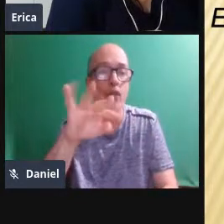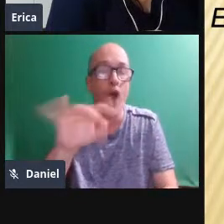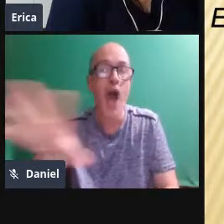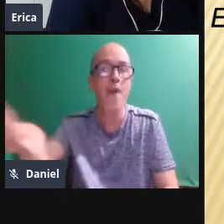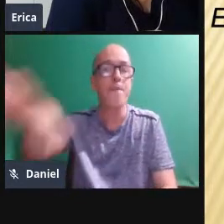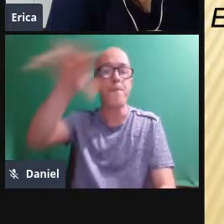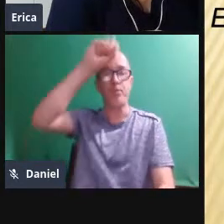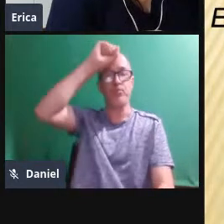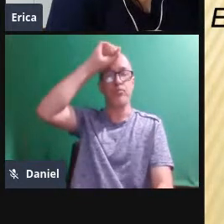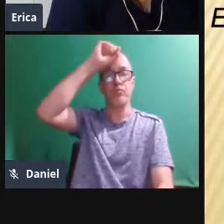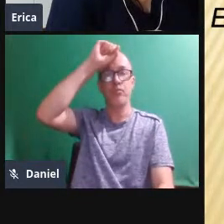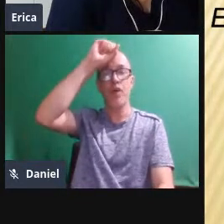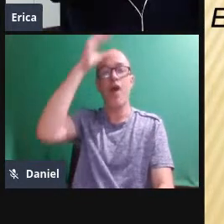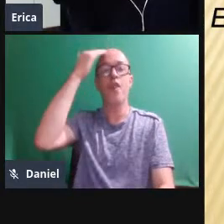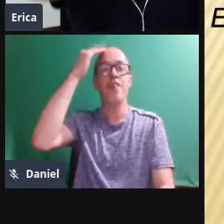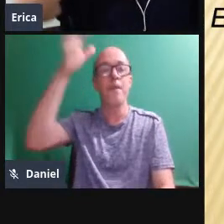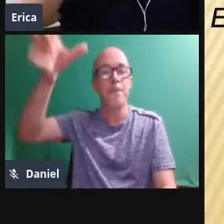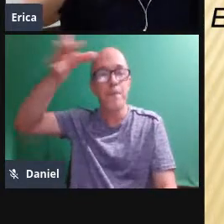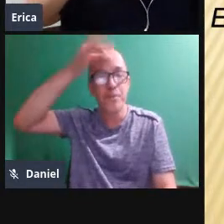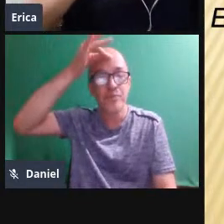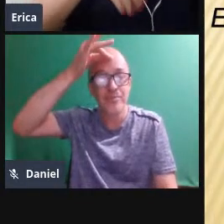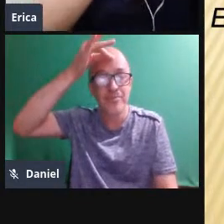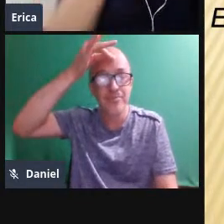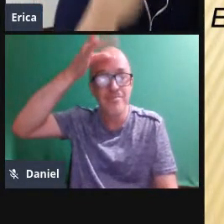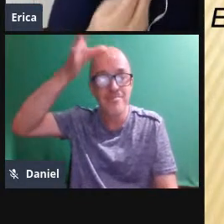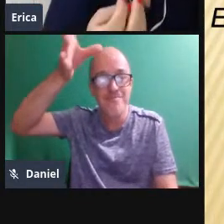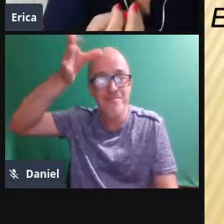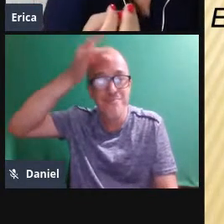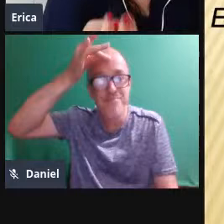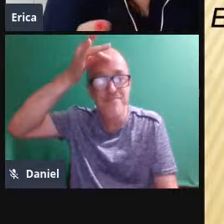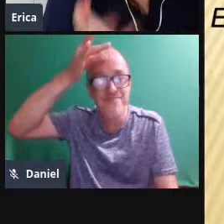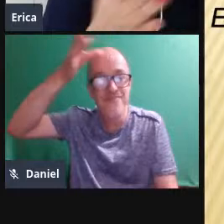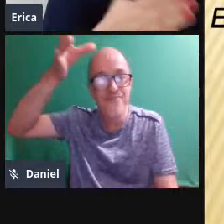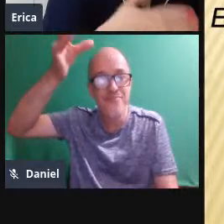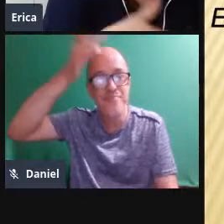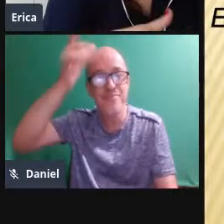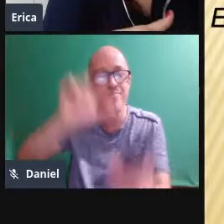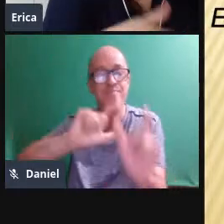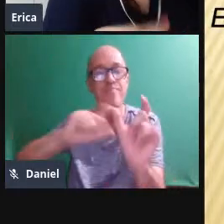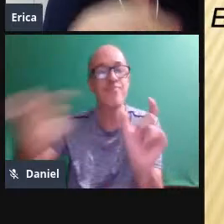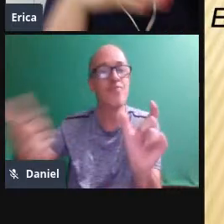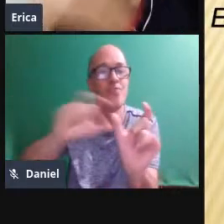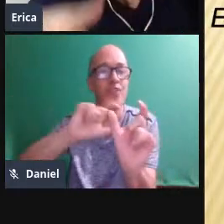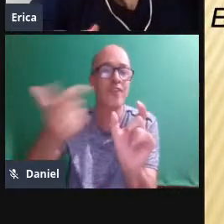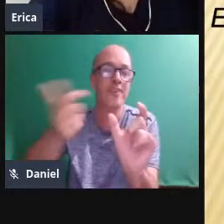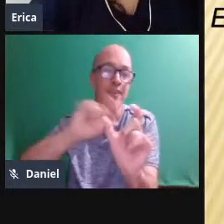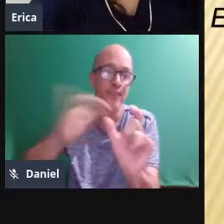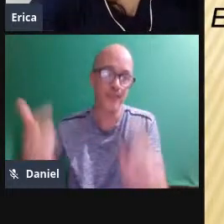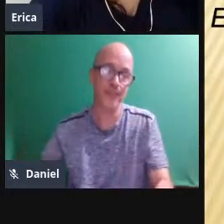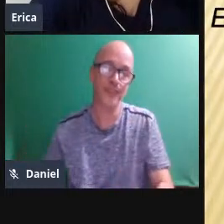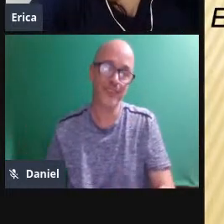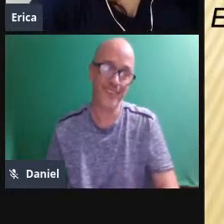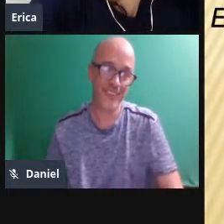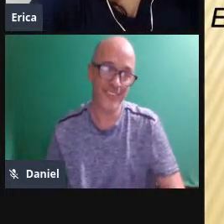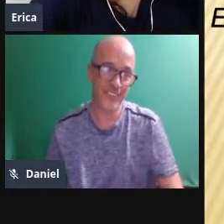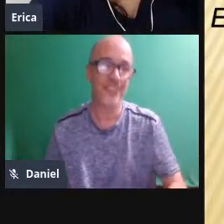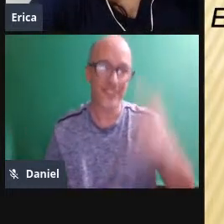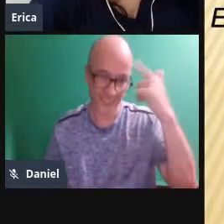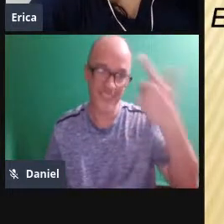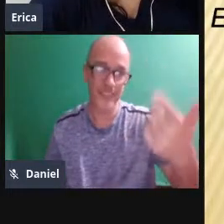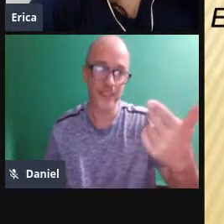Porque às vezes não tem a compreensão de que aquela palavra é um sinônimo daquela